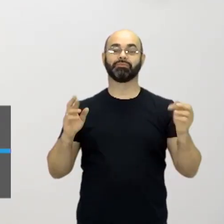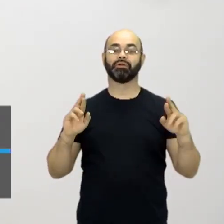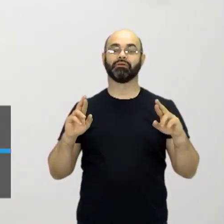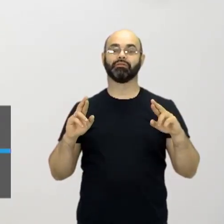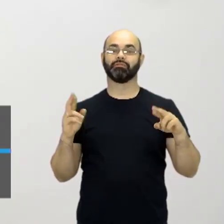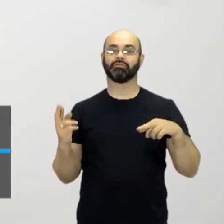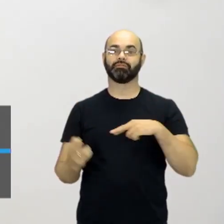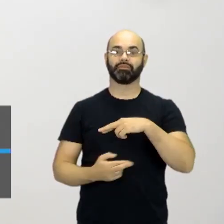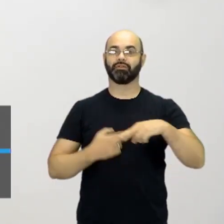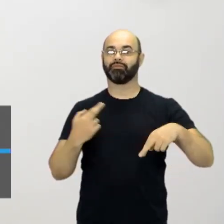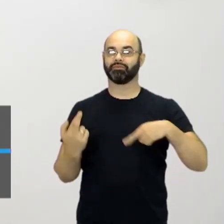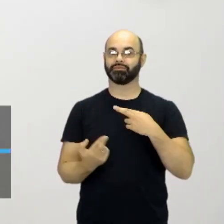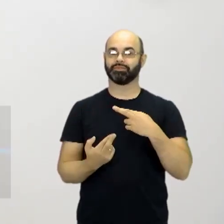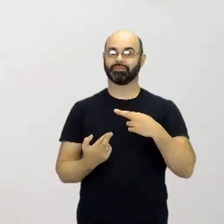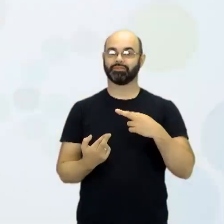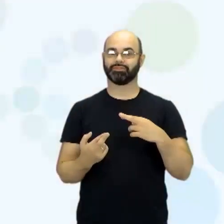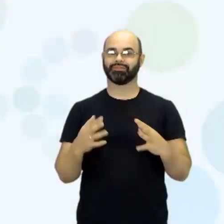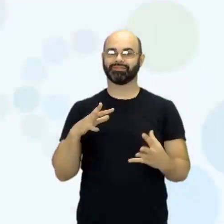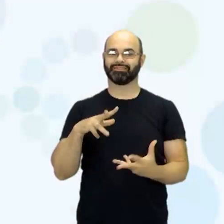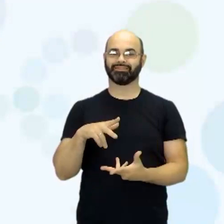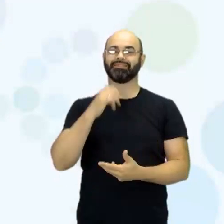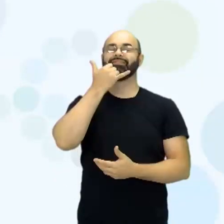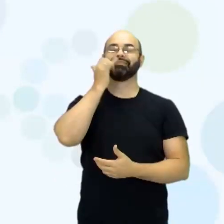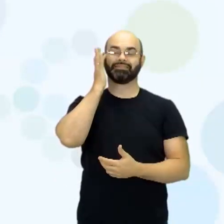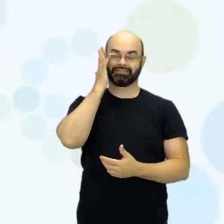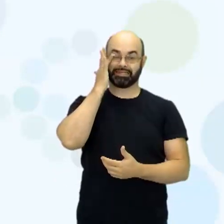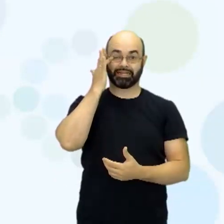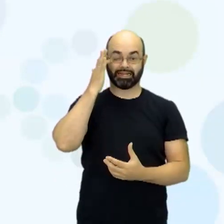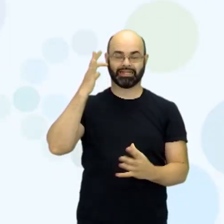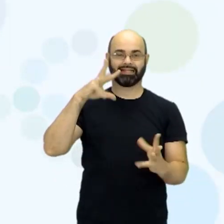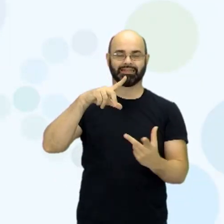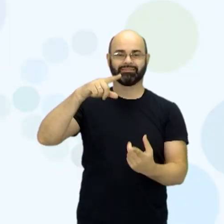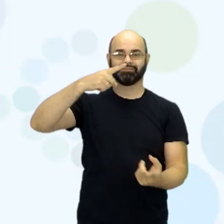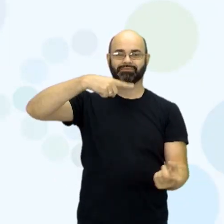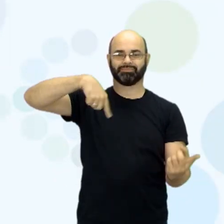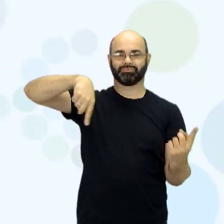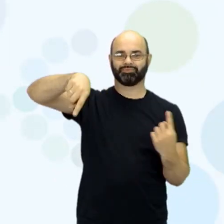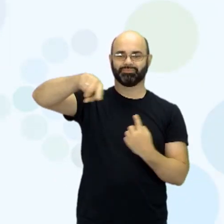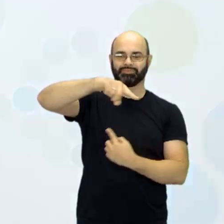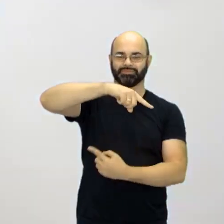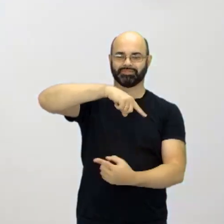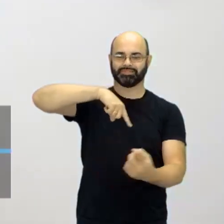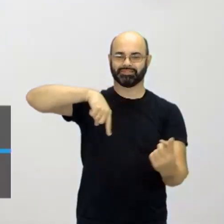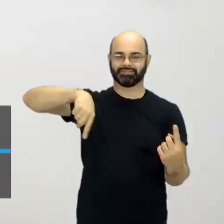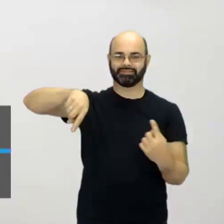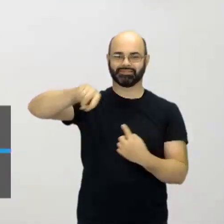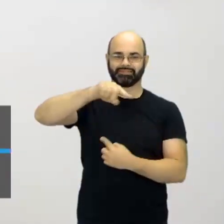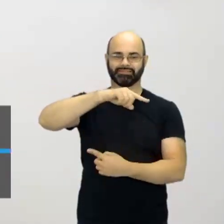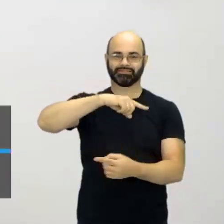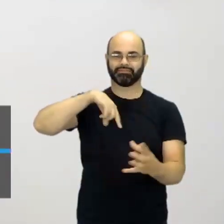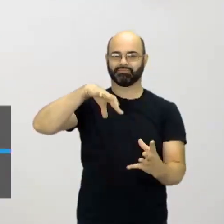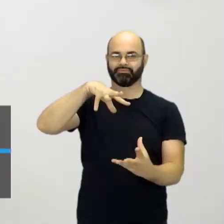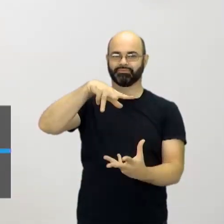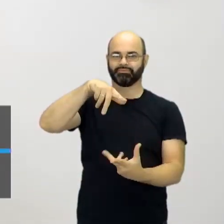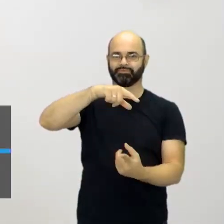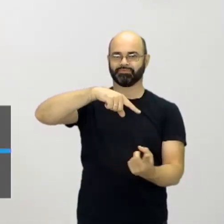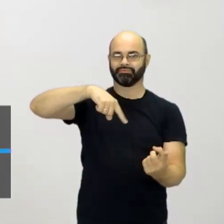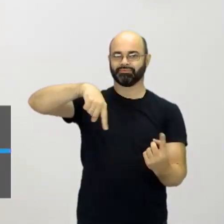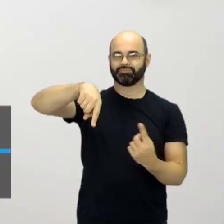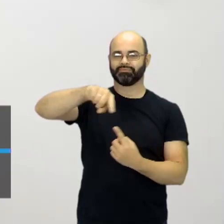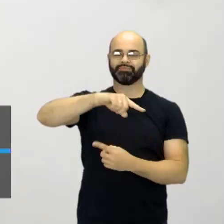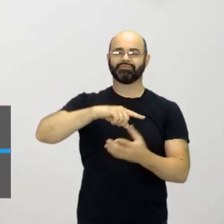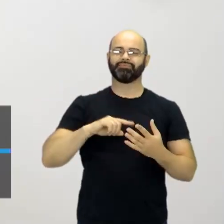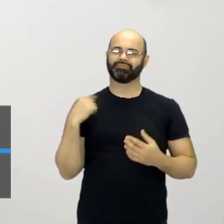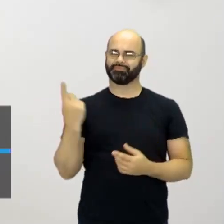revolução da terra rotação da Terra é um dos movimentos que a terra tem a gente tem vários muito